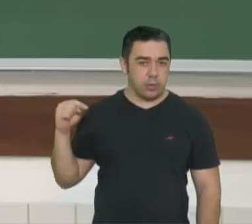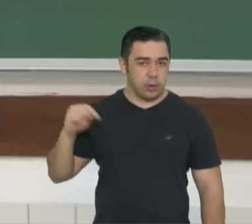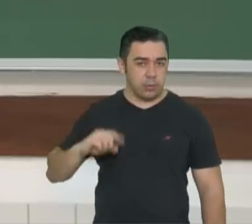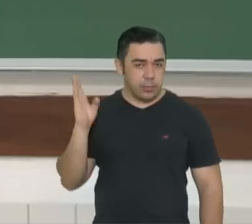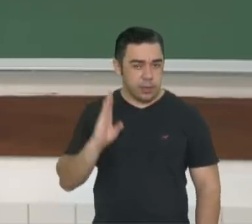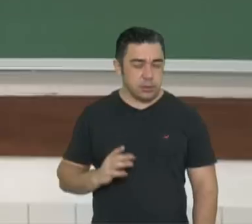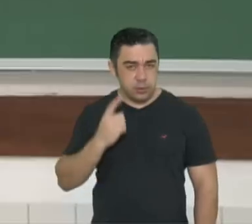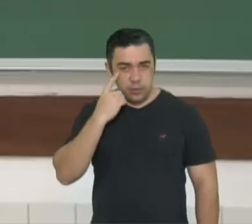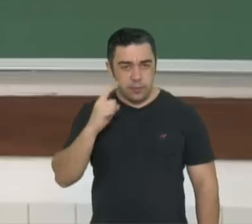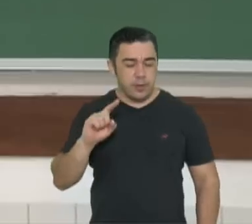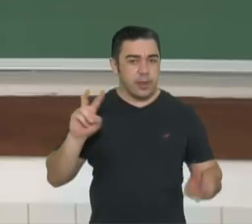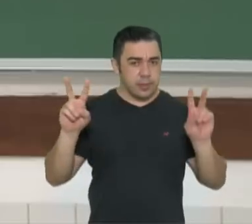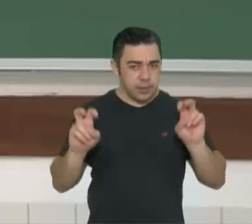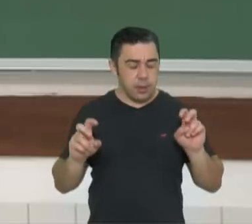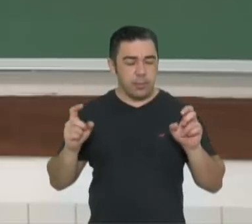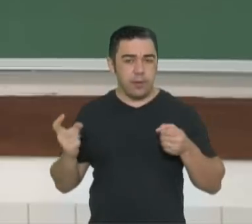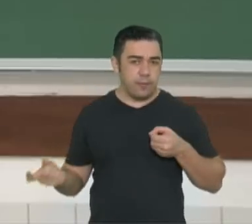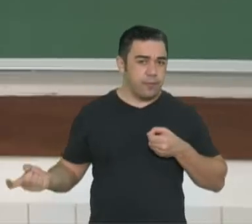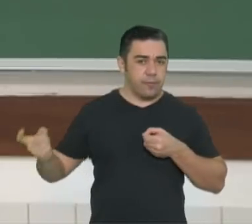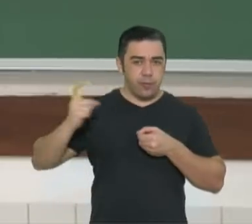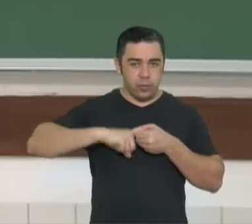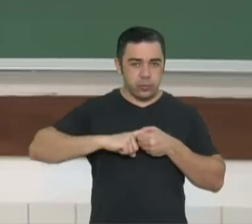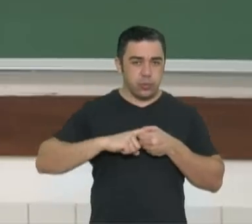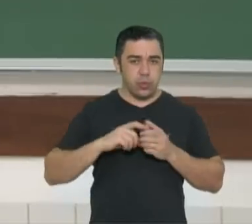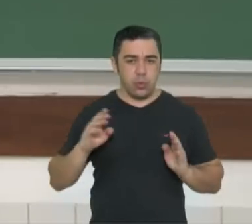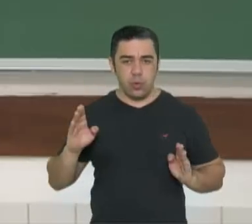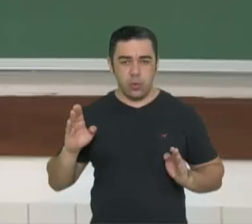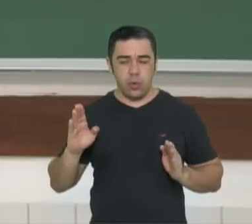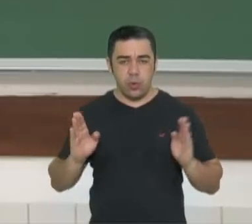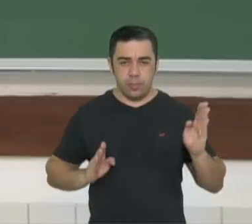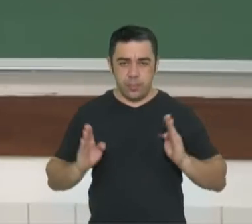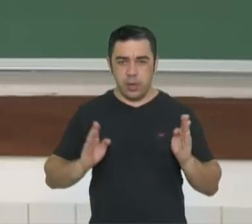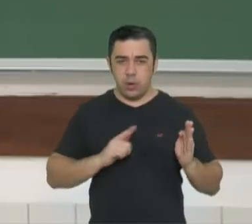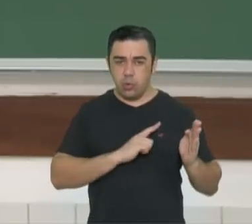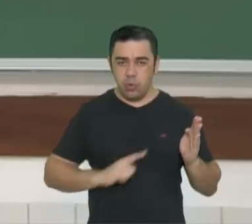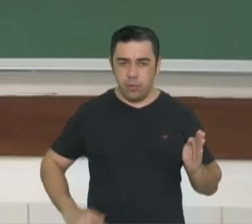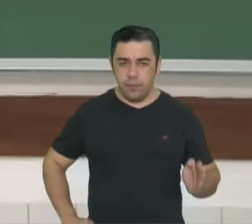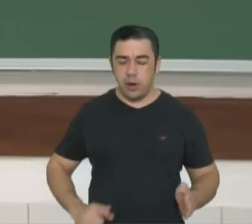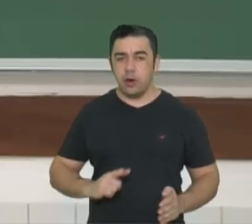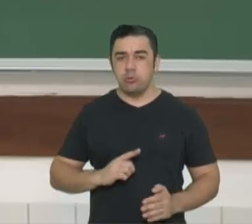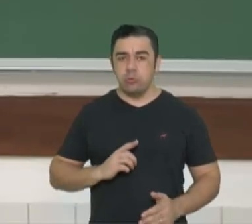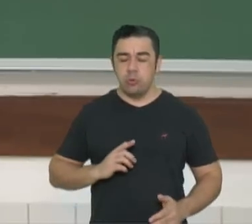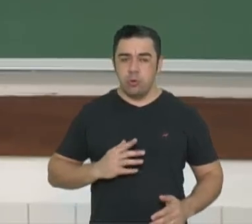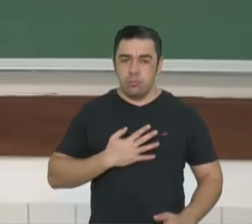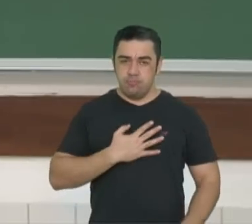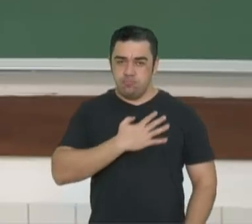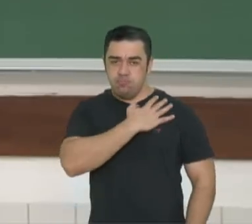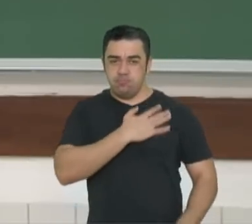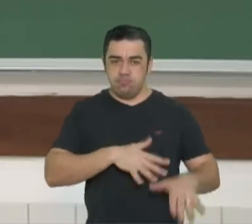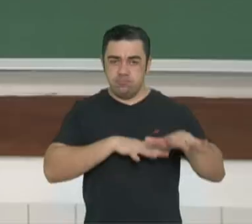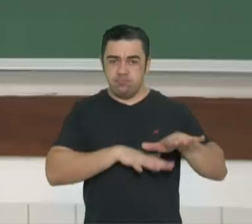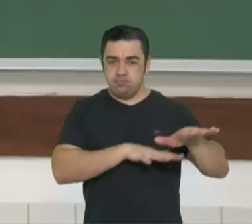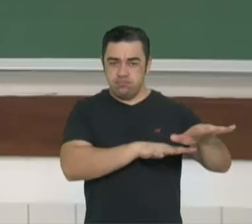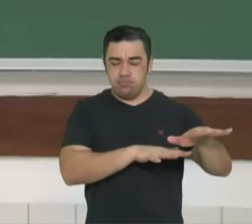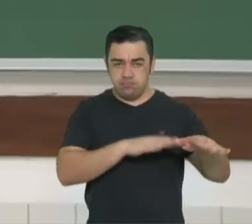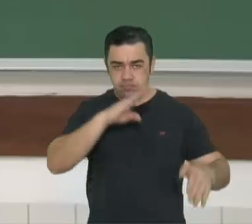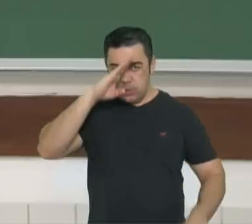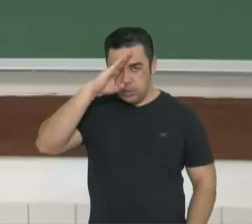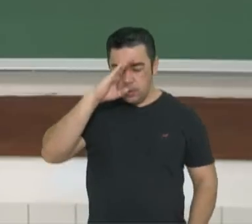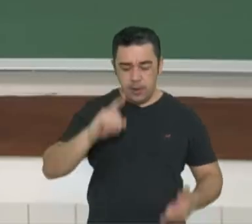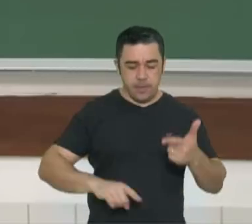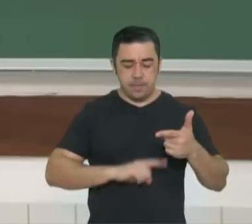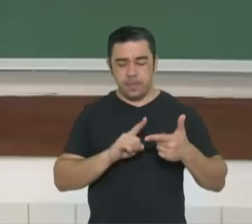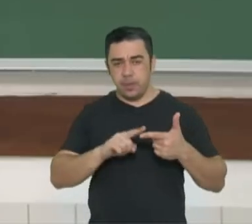esse tema voltou muito forte durante o governo militar, mas voltou muito forte durante o governo do